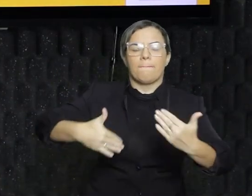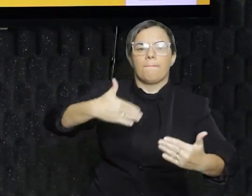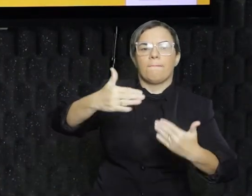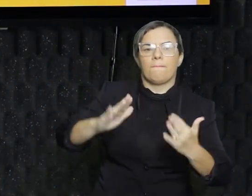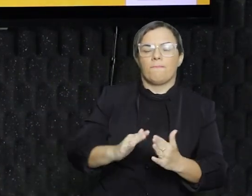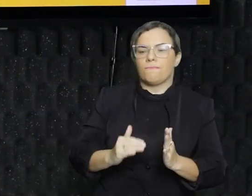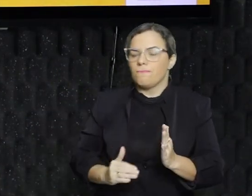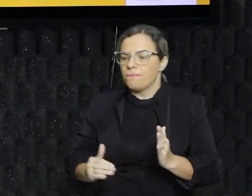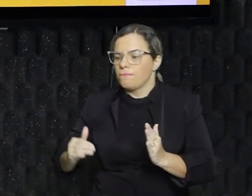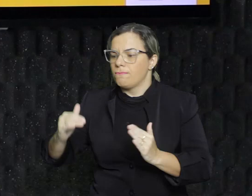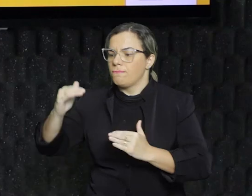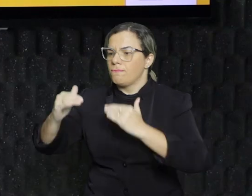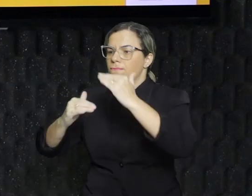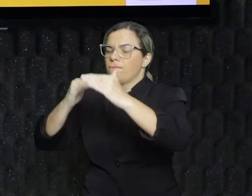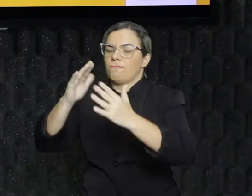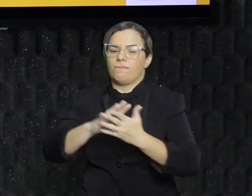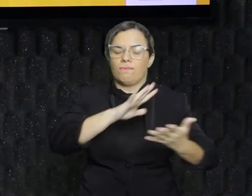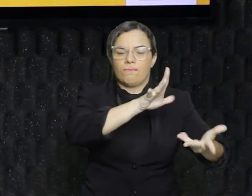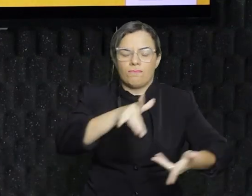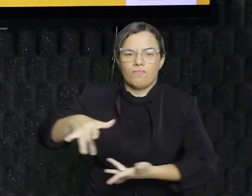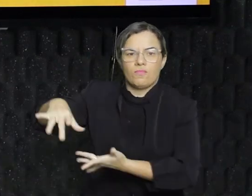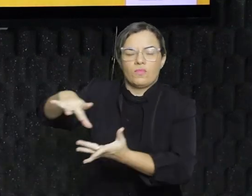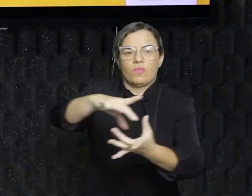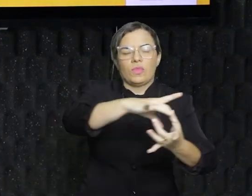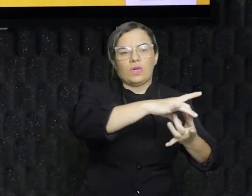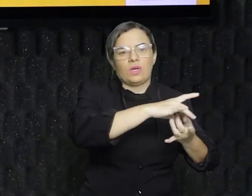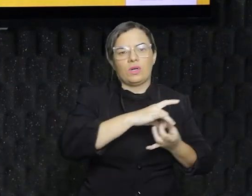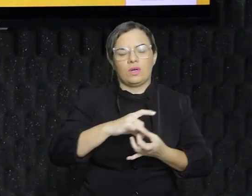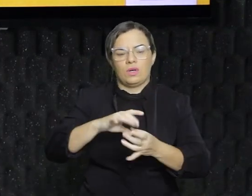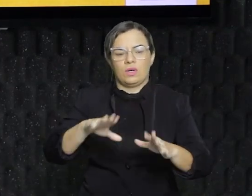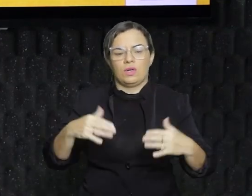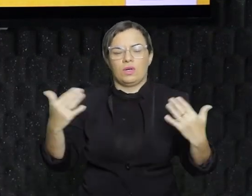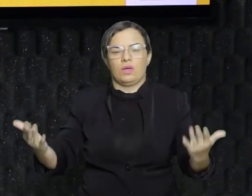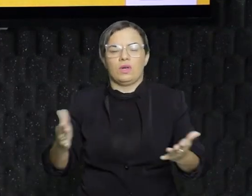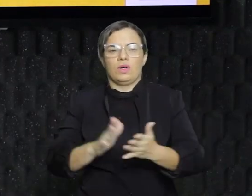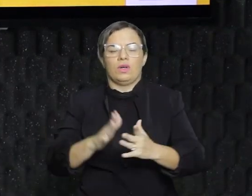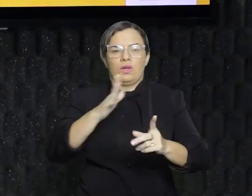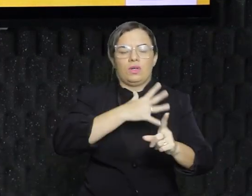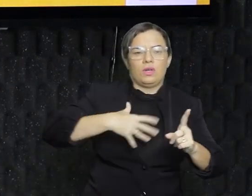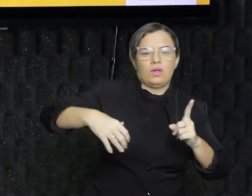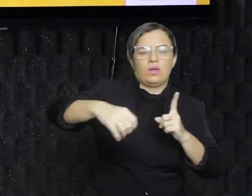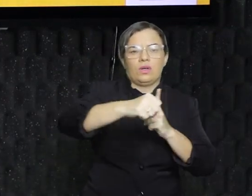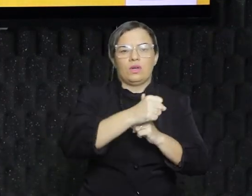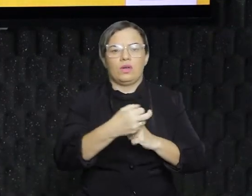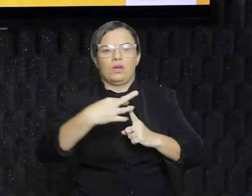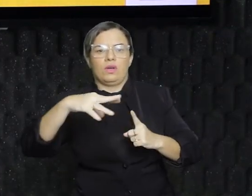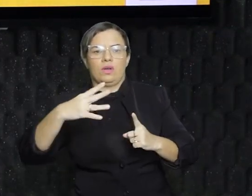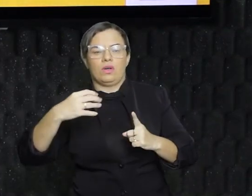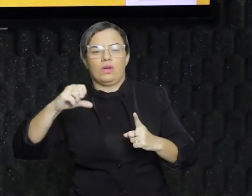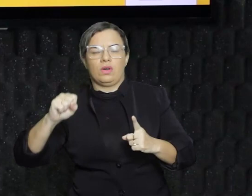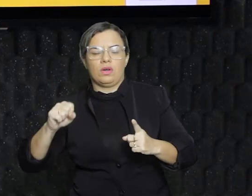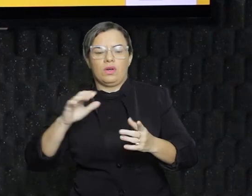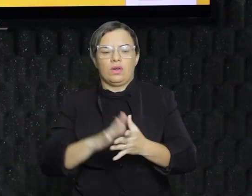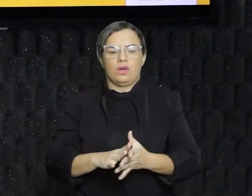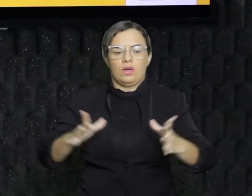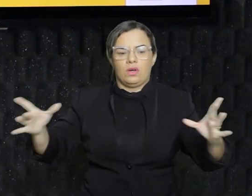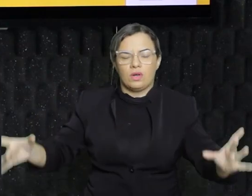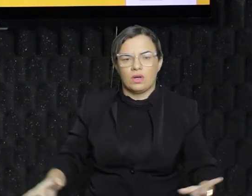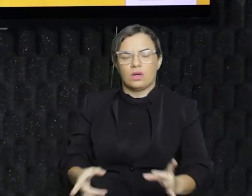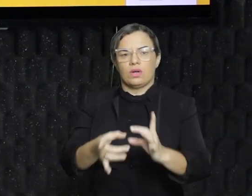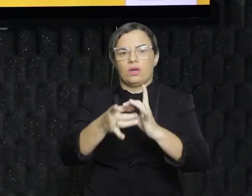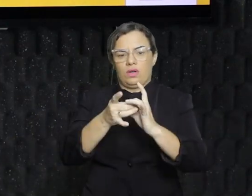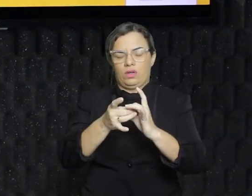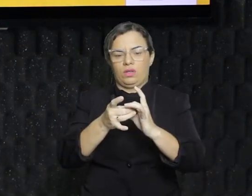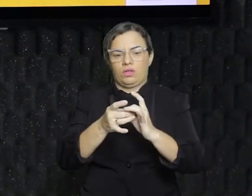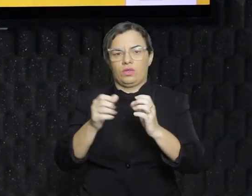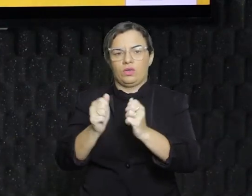nós falamos hoje, né, de escalas em redes, vivemos em uma sociedade de redes que estão conectadas e